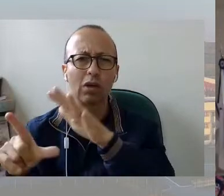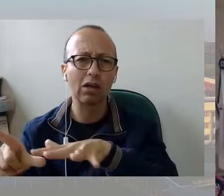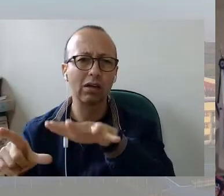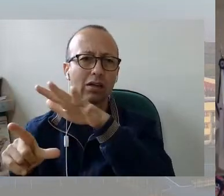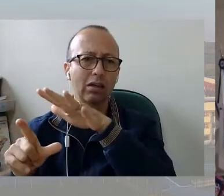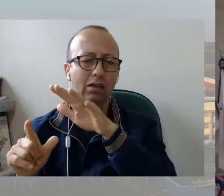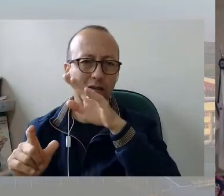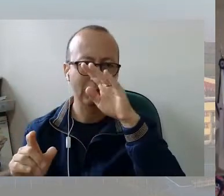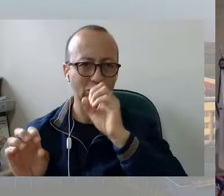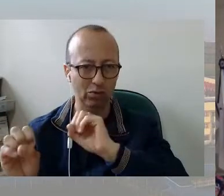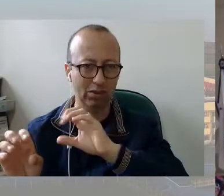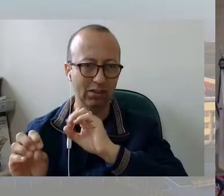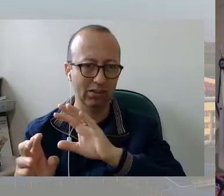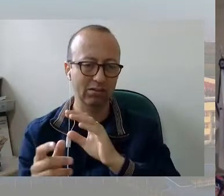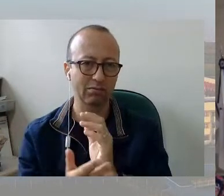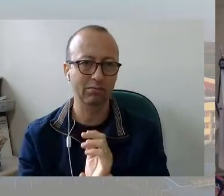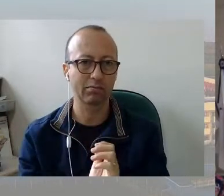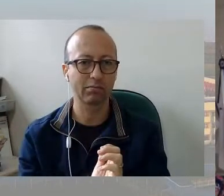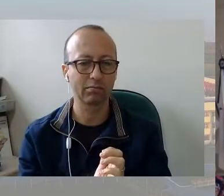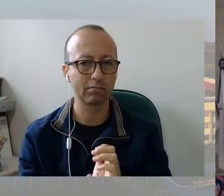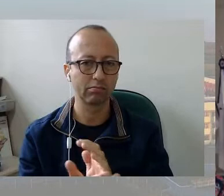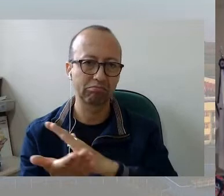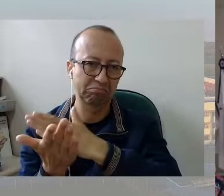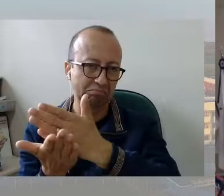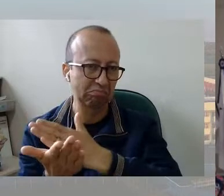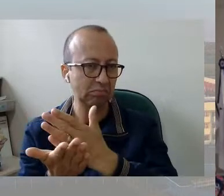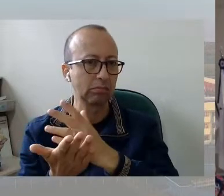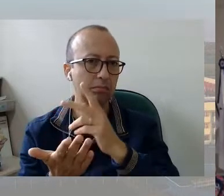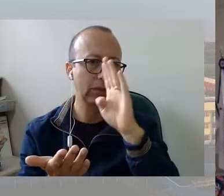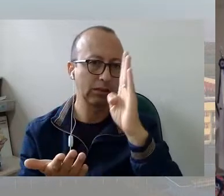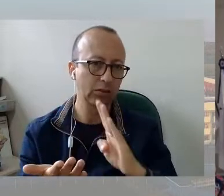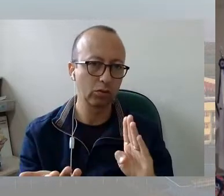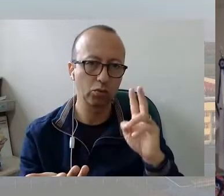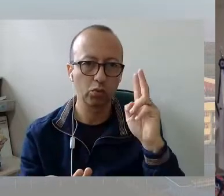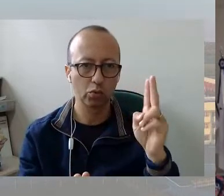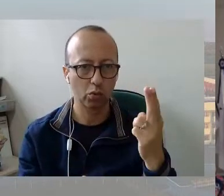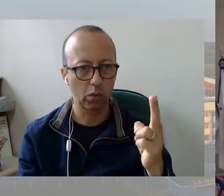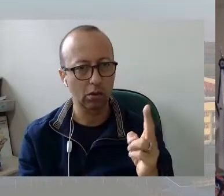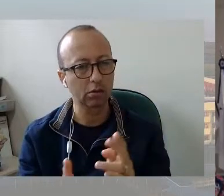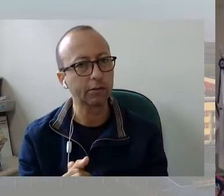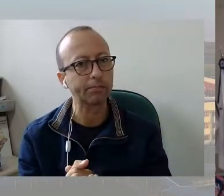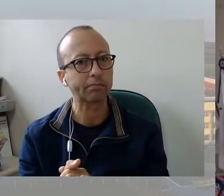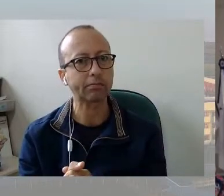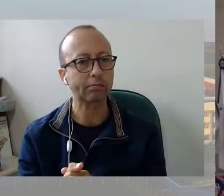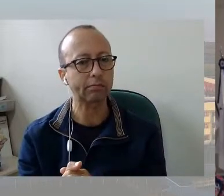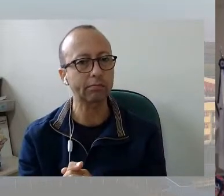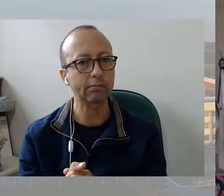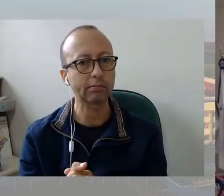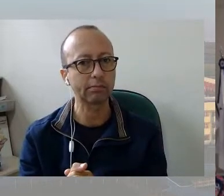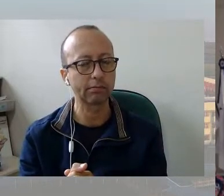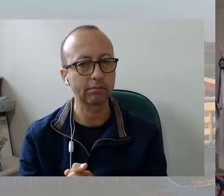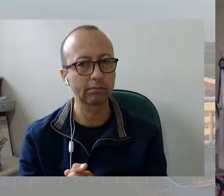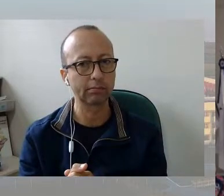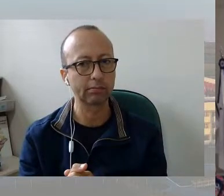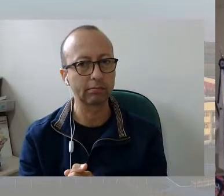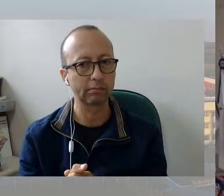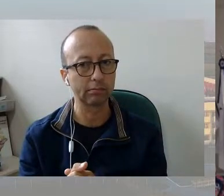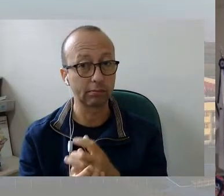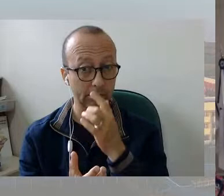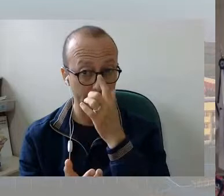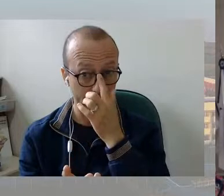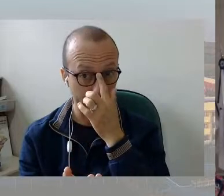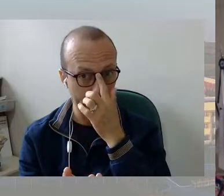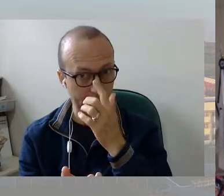região de fronteira, brasileiros, uruguaios. Então, eu acho que a ideia da gente botar a cara da Unipampa para